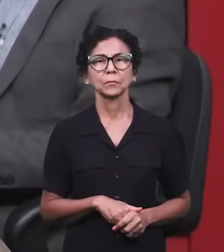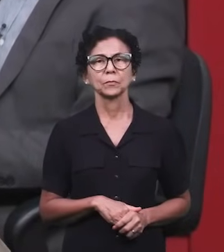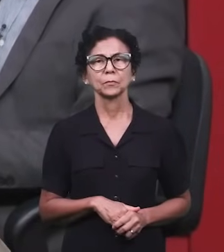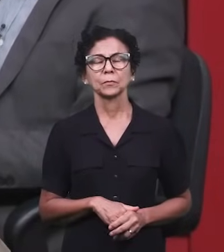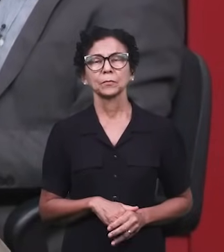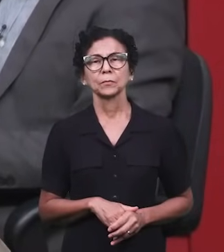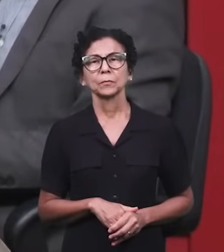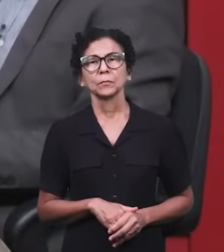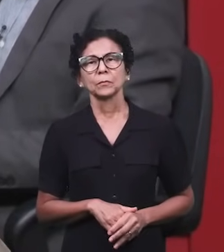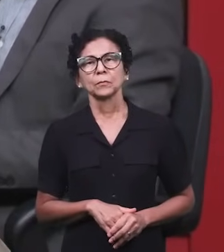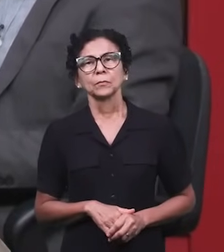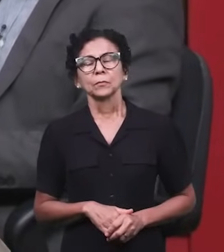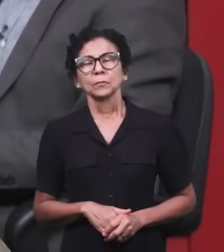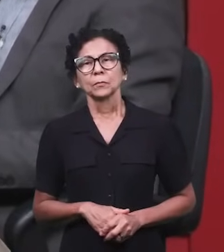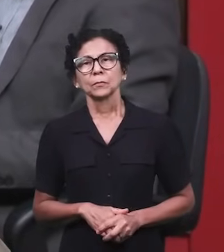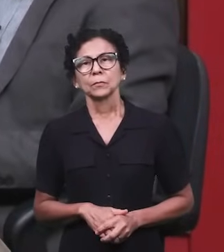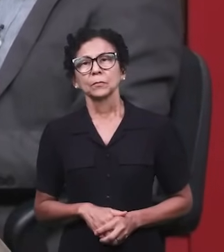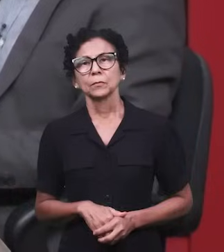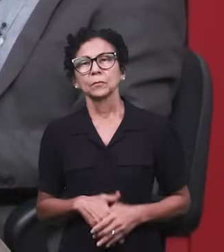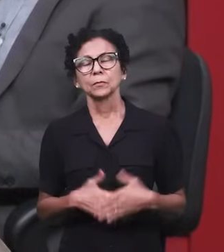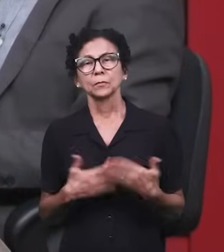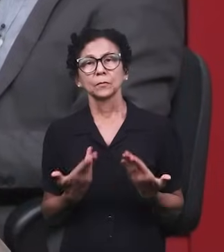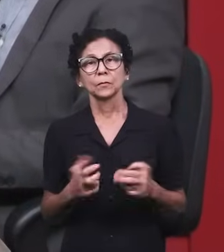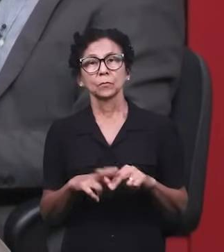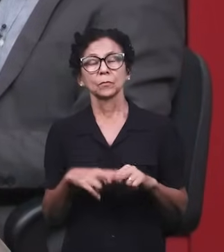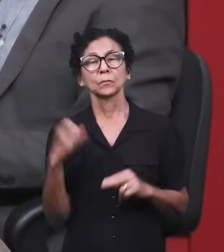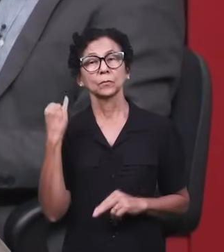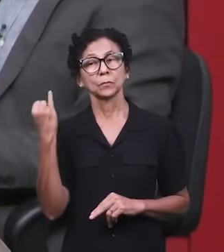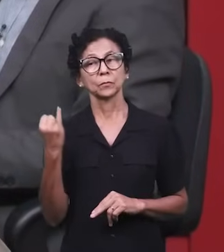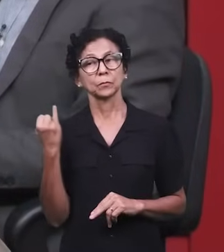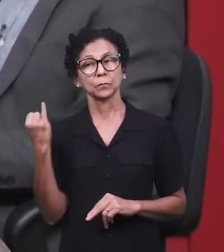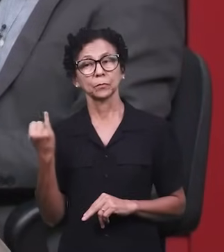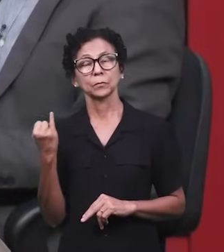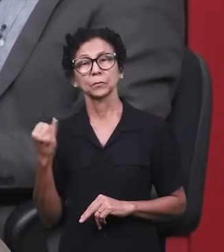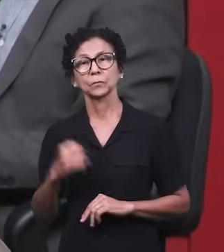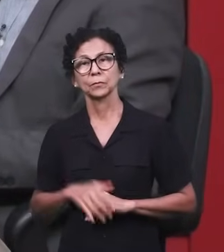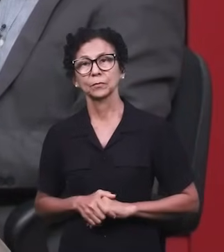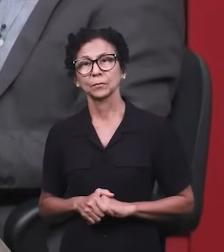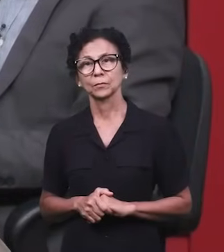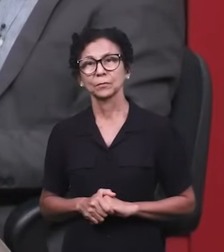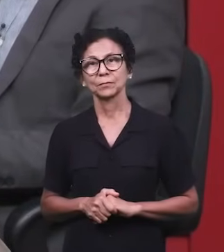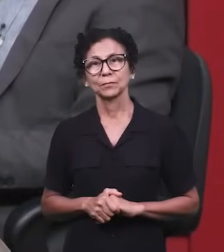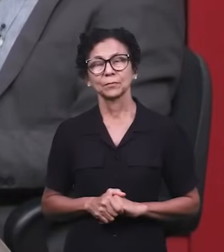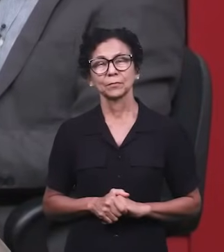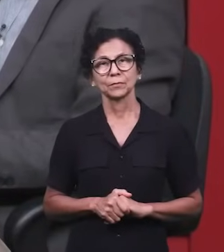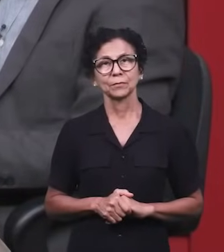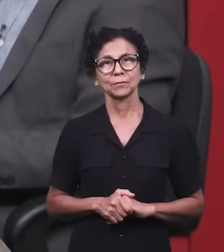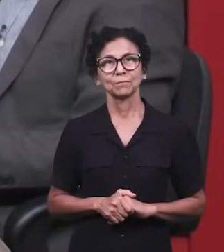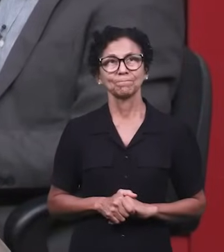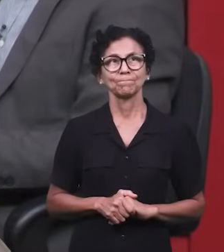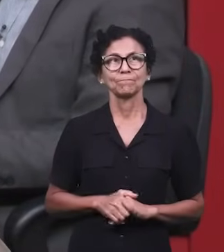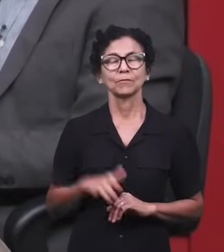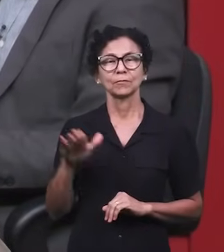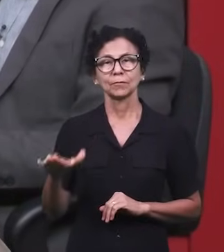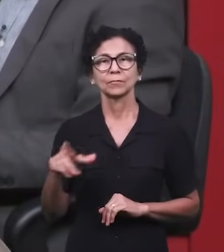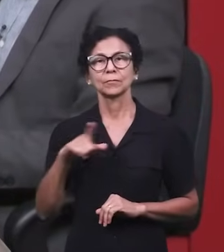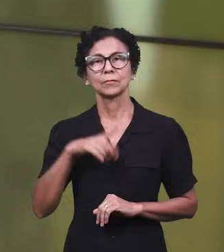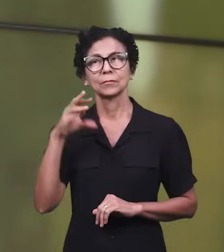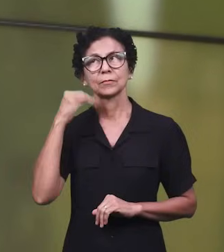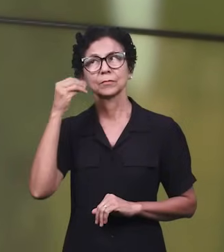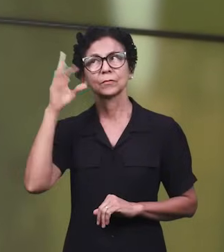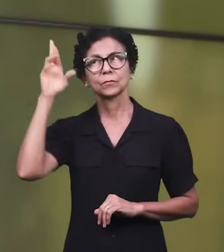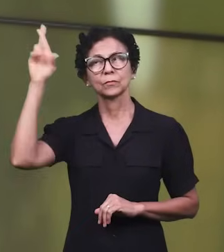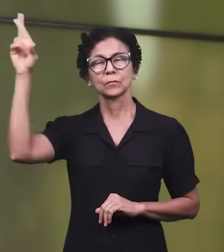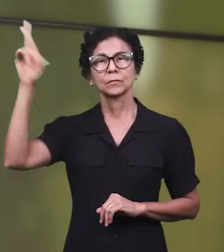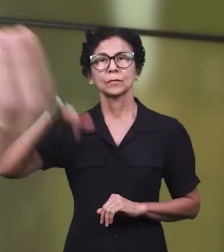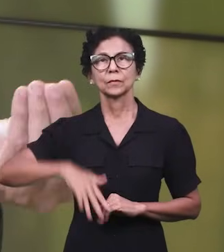voz do Senhor, que foi o caso do menino. Ele não sabia diferenciar o que era o Senhor falando e um homem falando. O